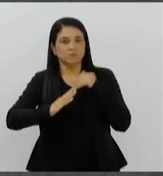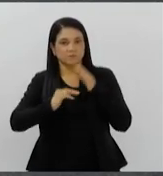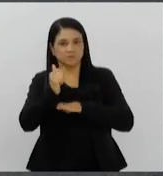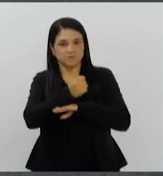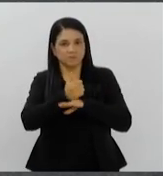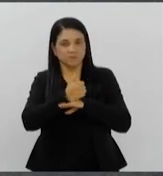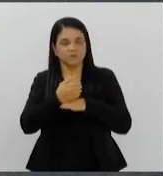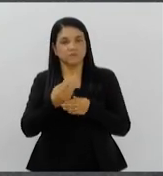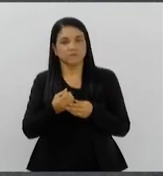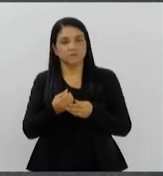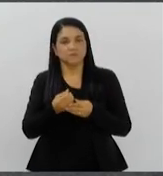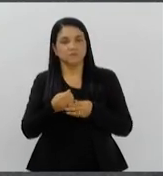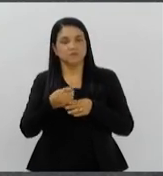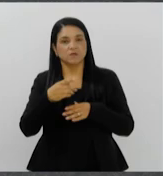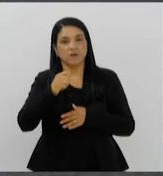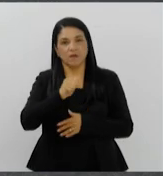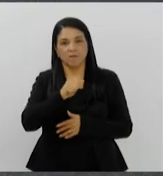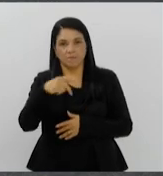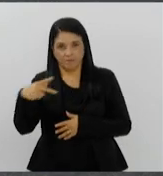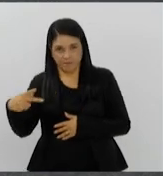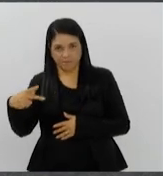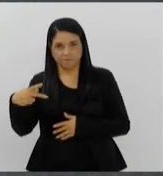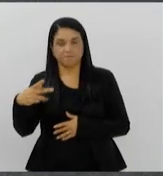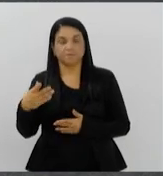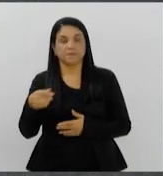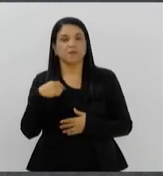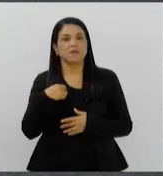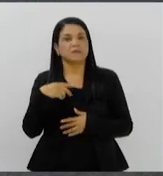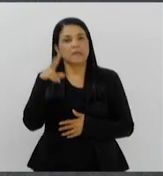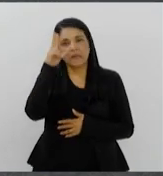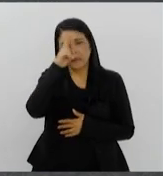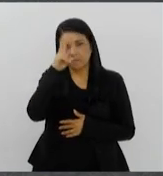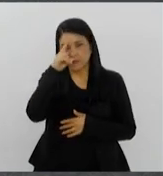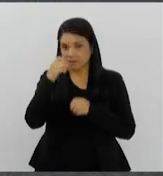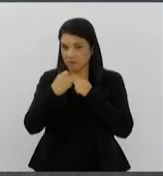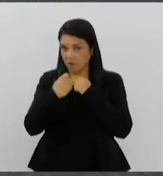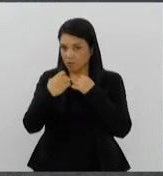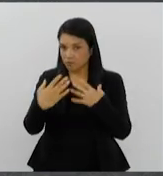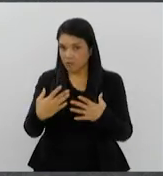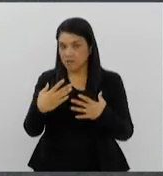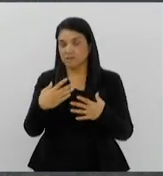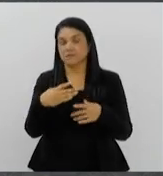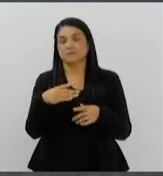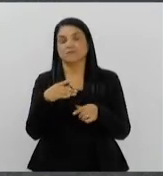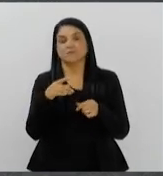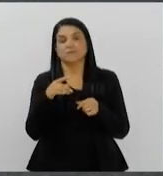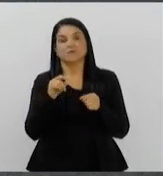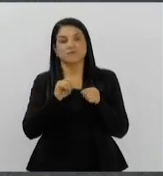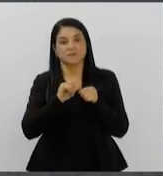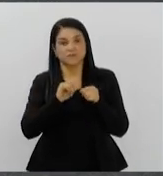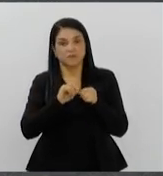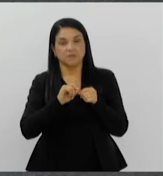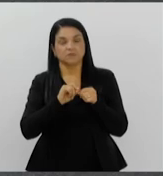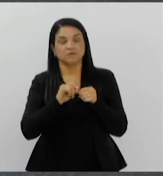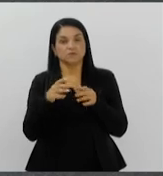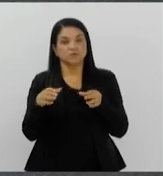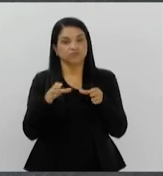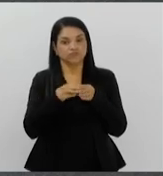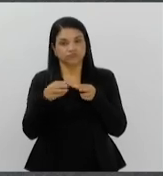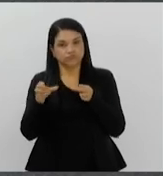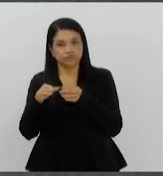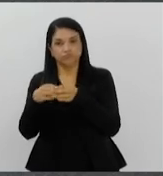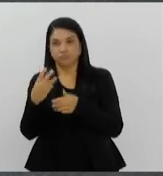Queria rememorar, relembrar que nós fizemos uma audiência pública aqui com três comissões conjuntas. A Comissão da